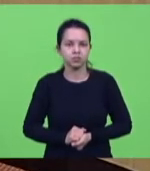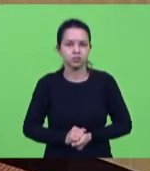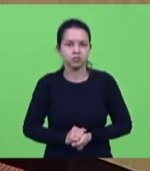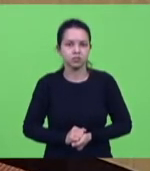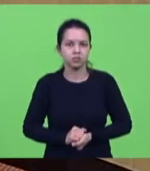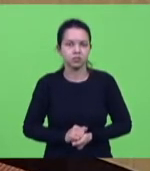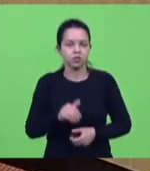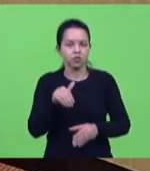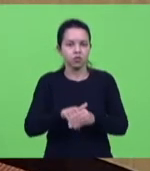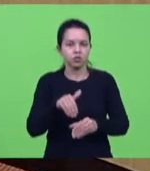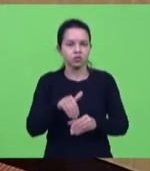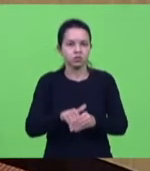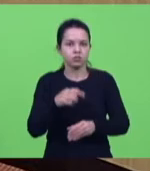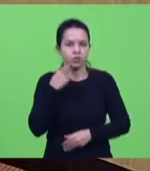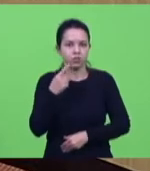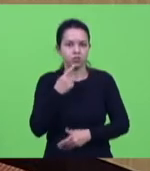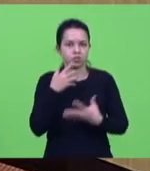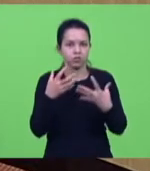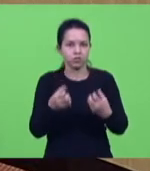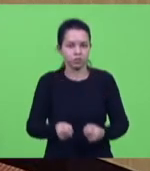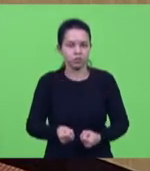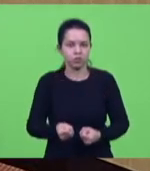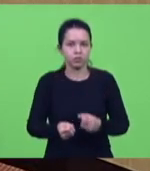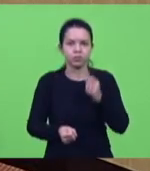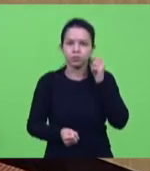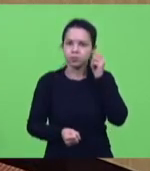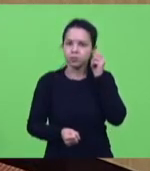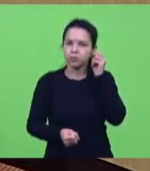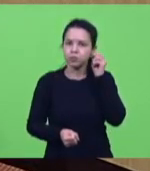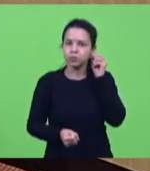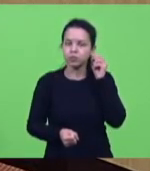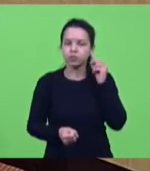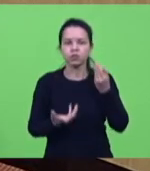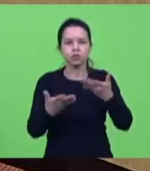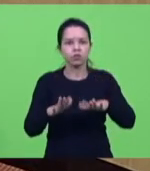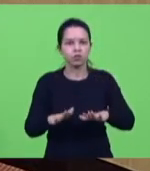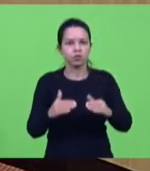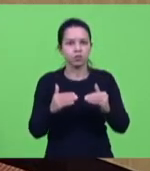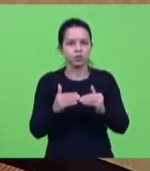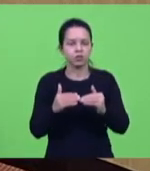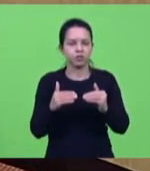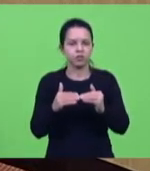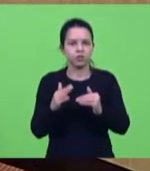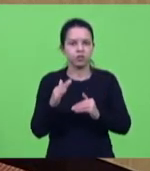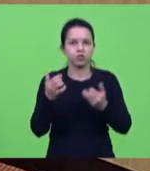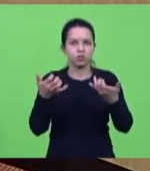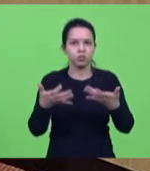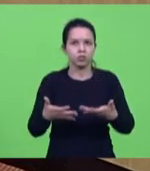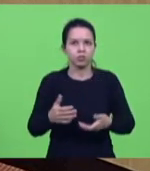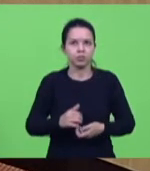Em votação, deputados que aprovam, permaneçam como se encontram, os que discordam se manifestem.